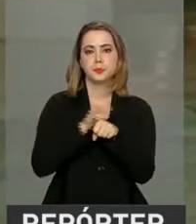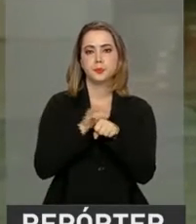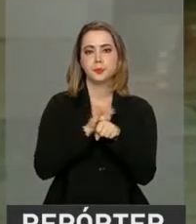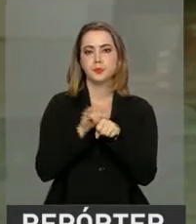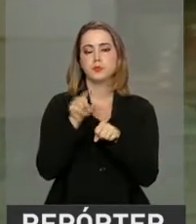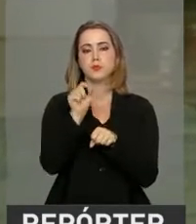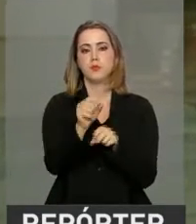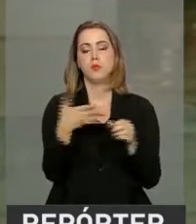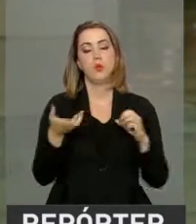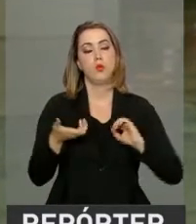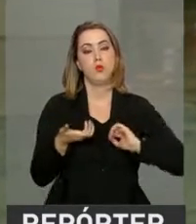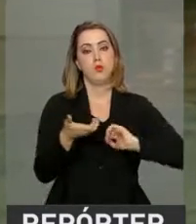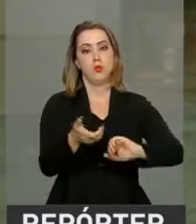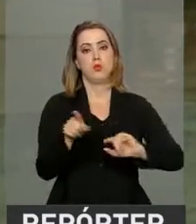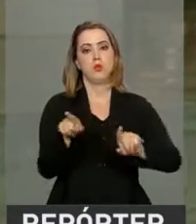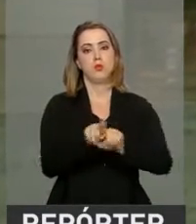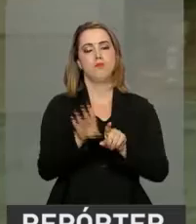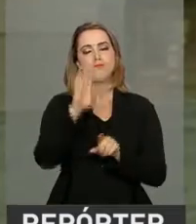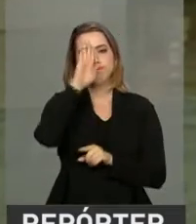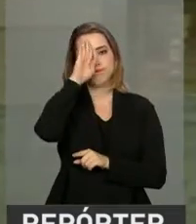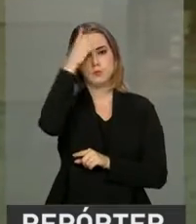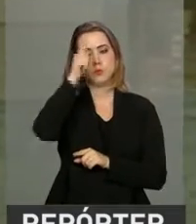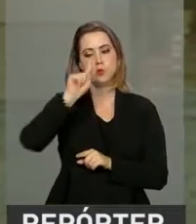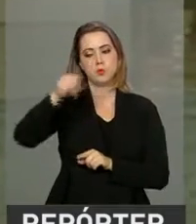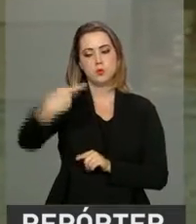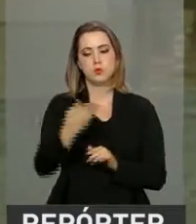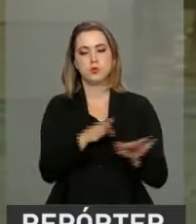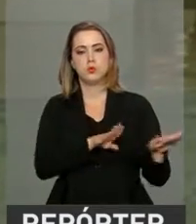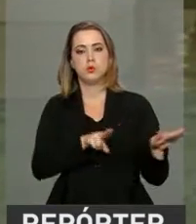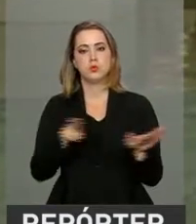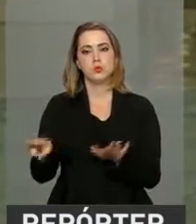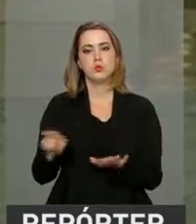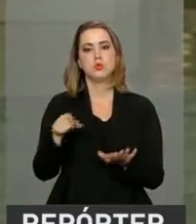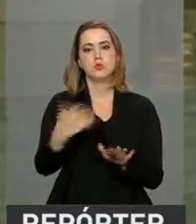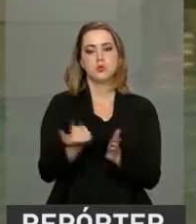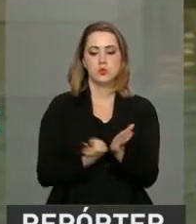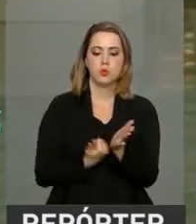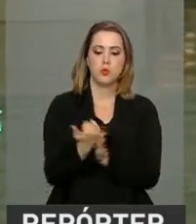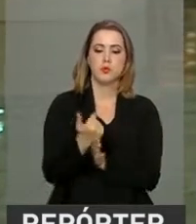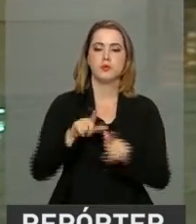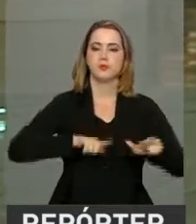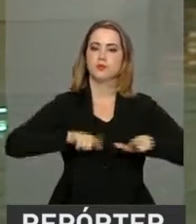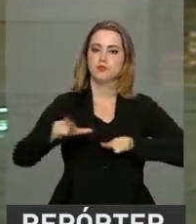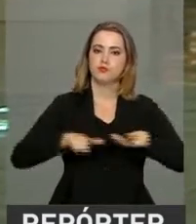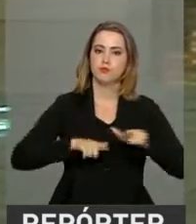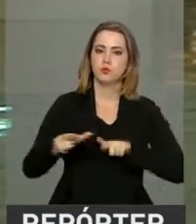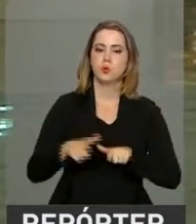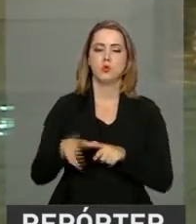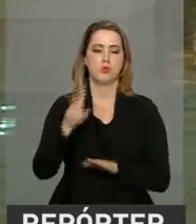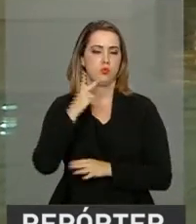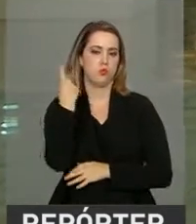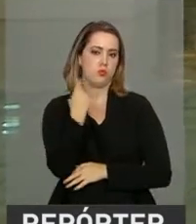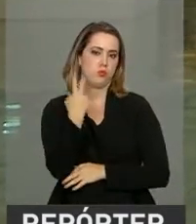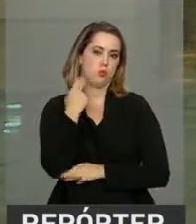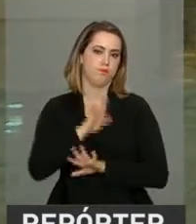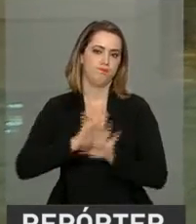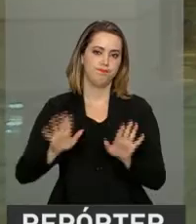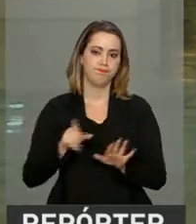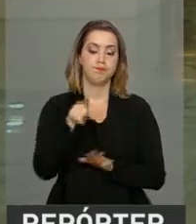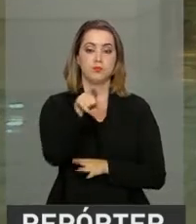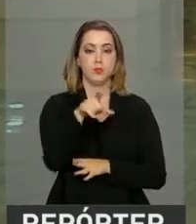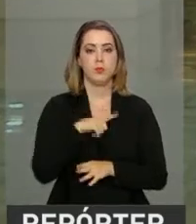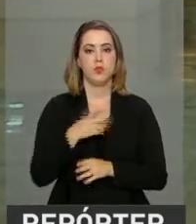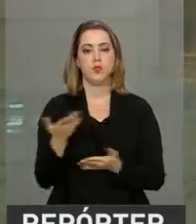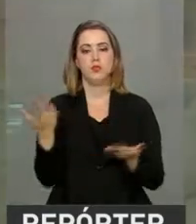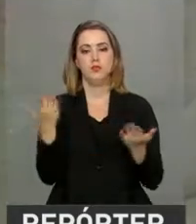Congresso Nacional, principalmente a partir da semana que vem, quando os trabalhos da Câmara e do Senado devem voltar à normalidade.